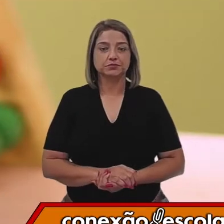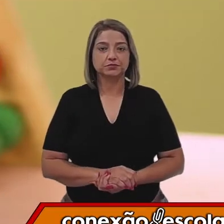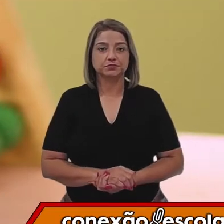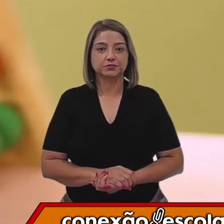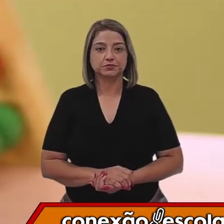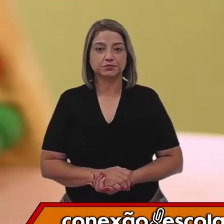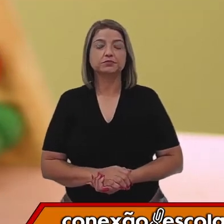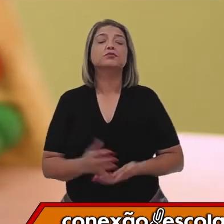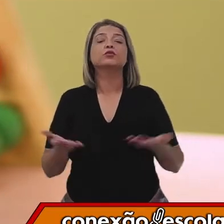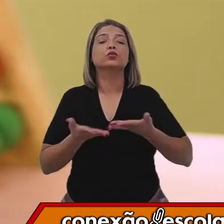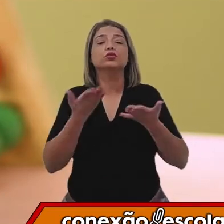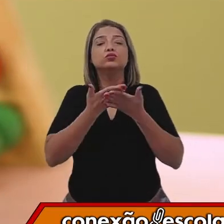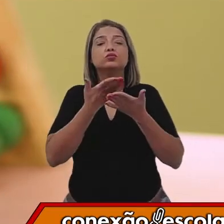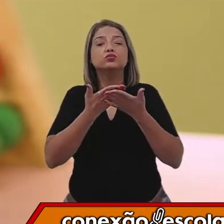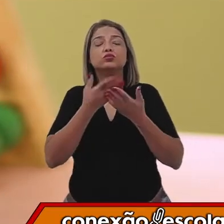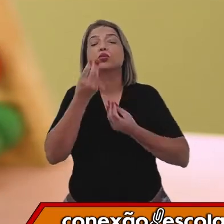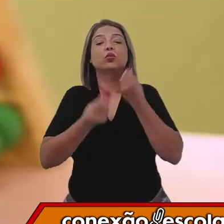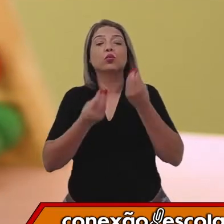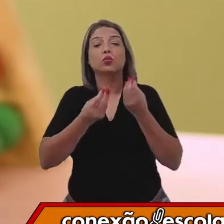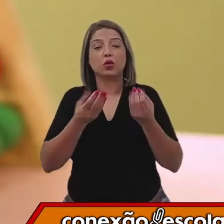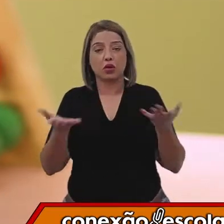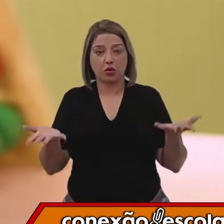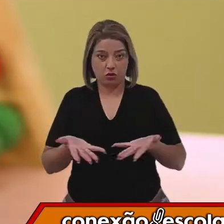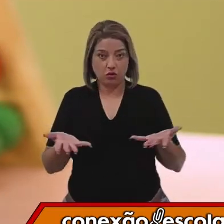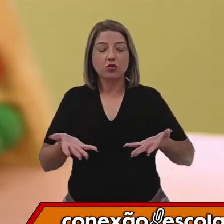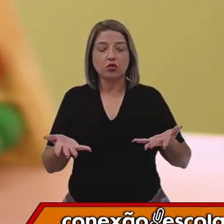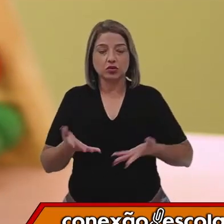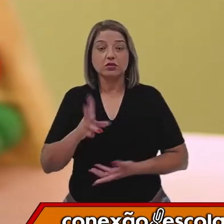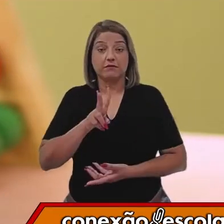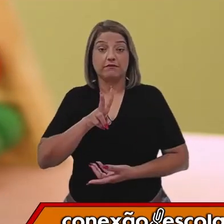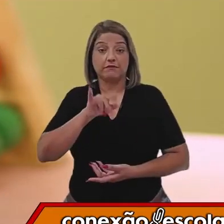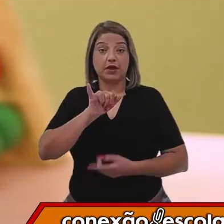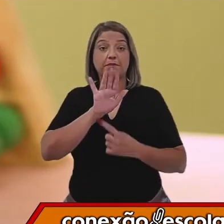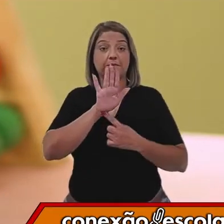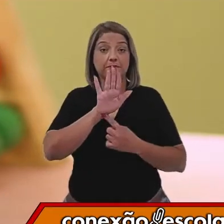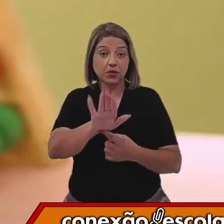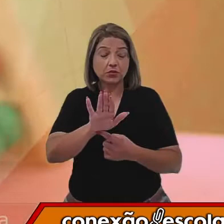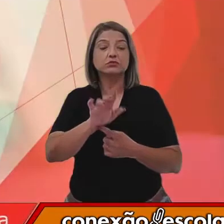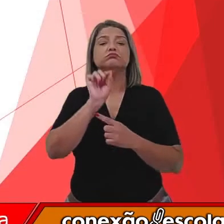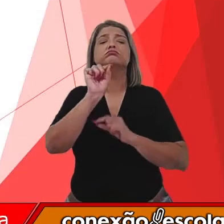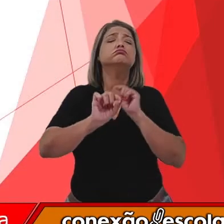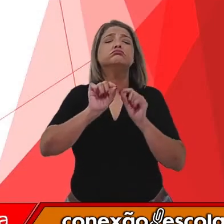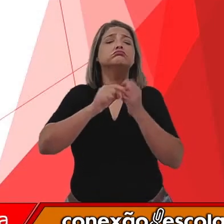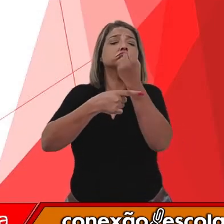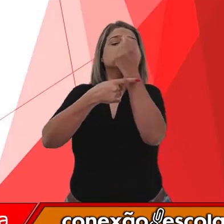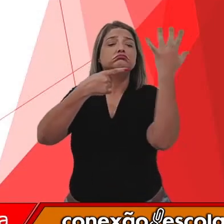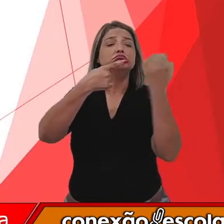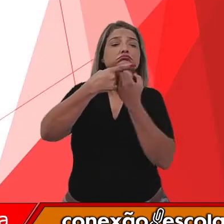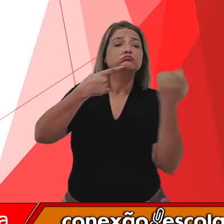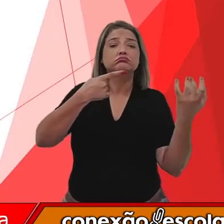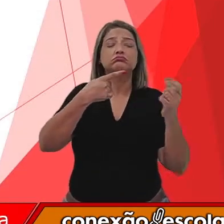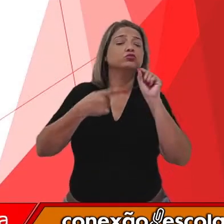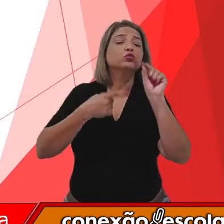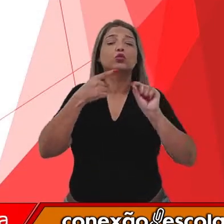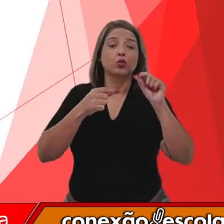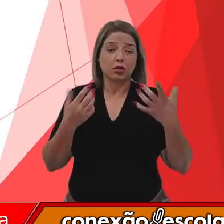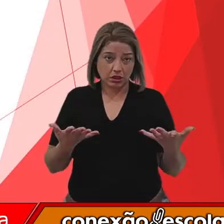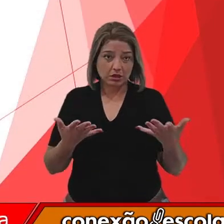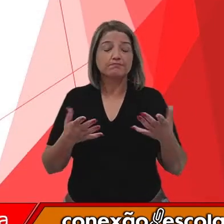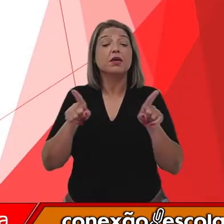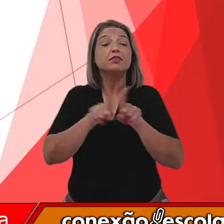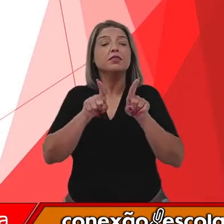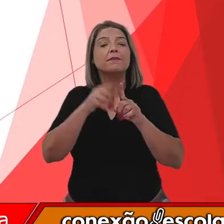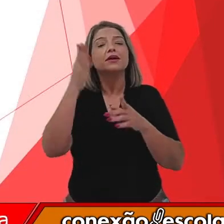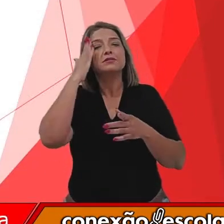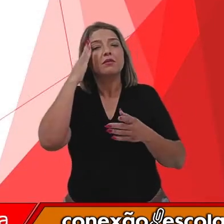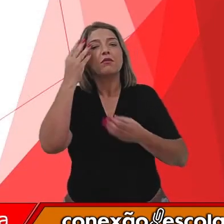E o que nós vamos estudar nesta aula? Nós vamos estudar o que é uma fração, vamos aprender sobre a leitura